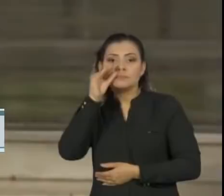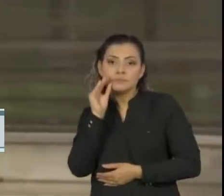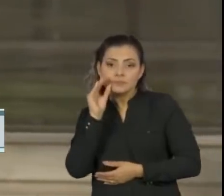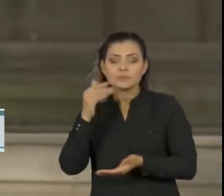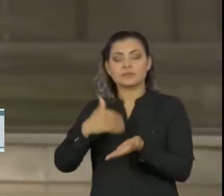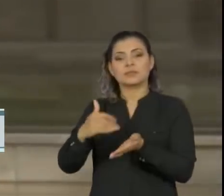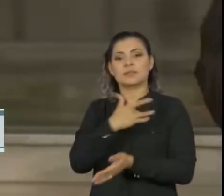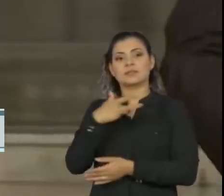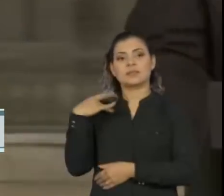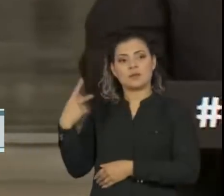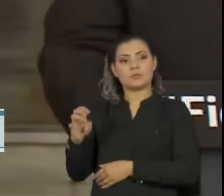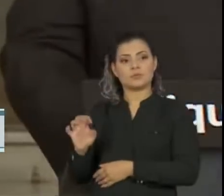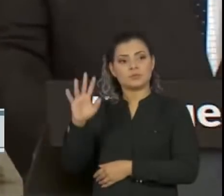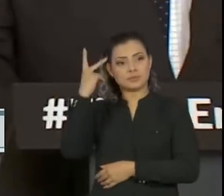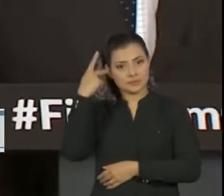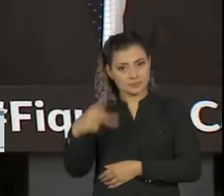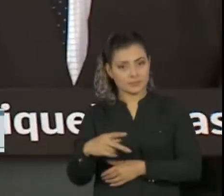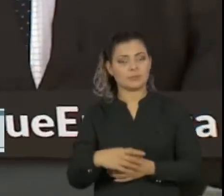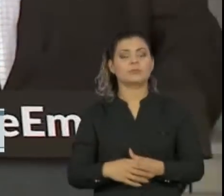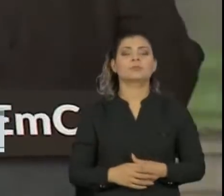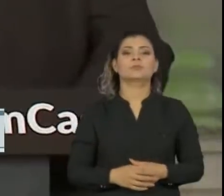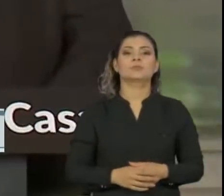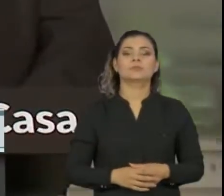secretário de Saúde do Estado de São Paulo.